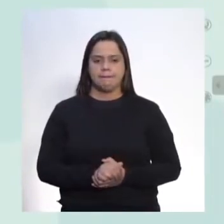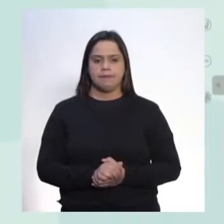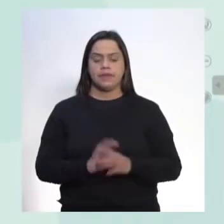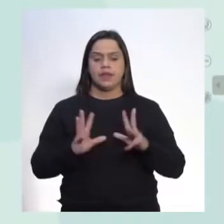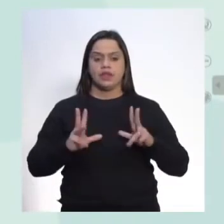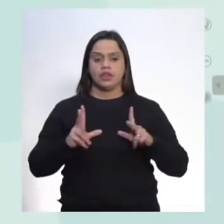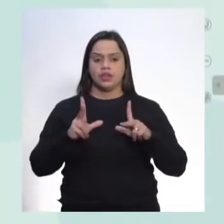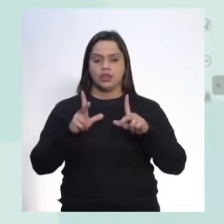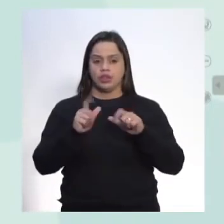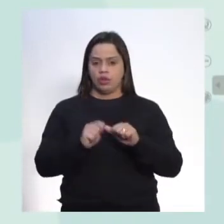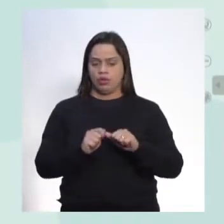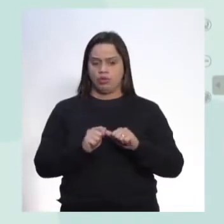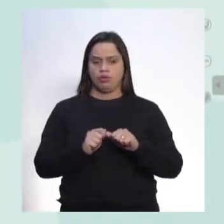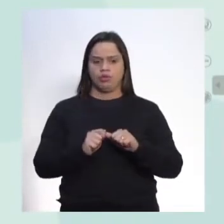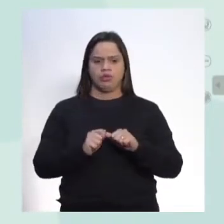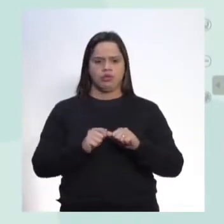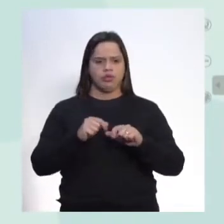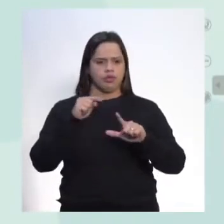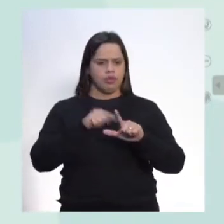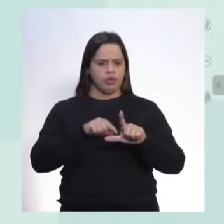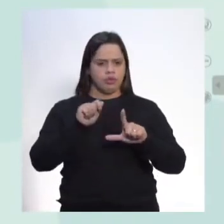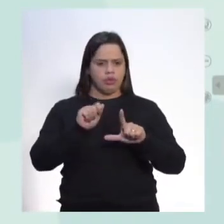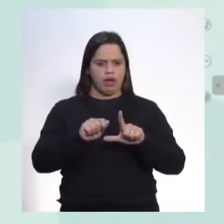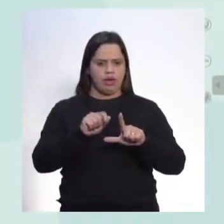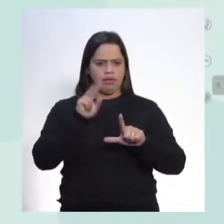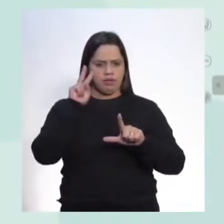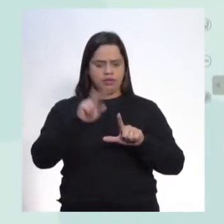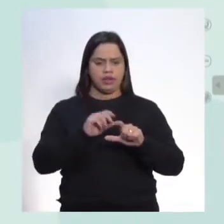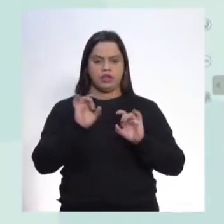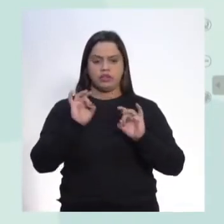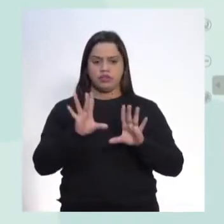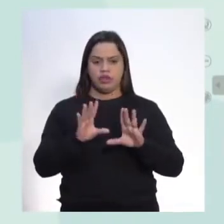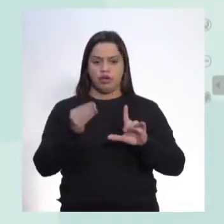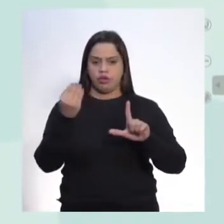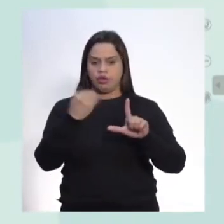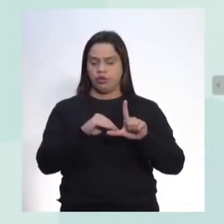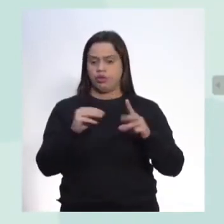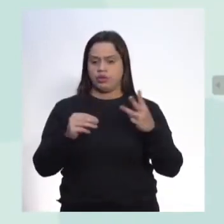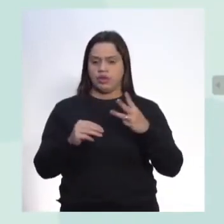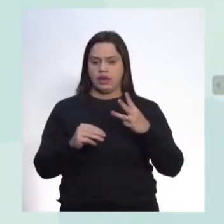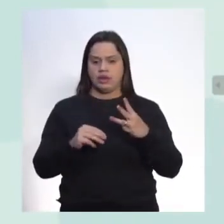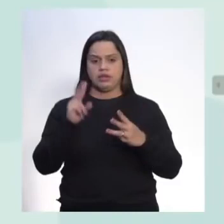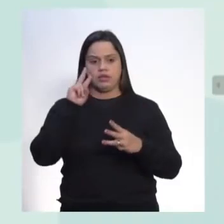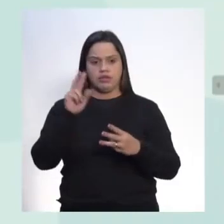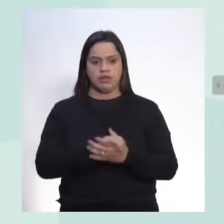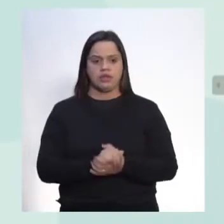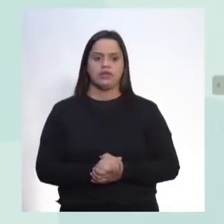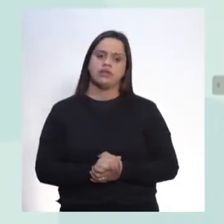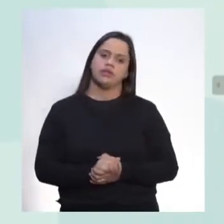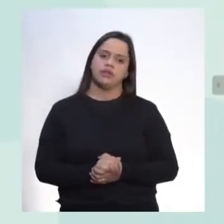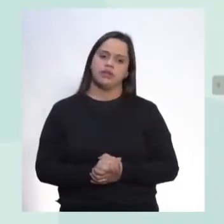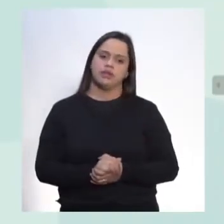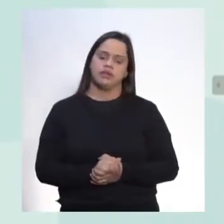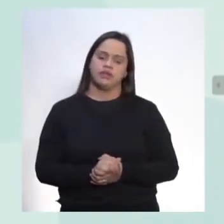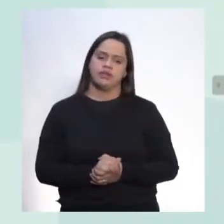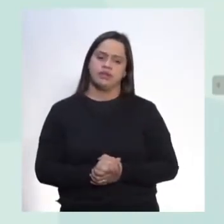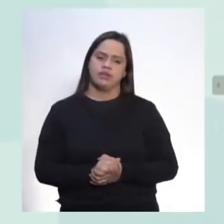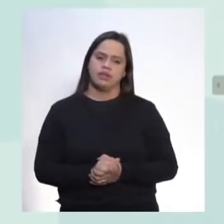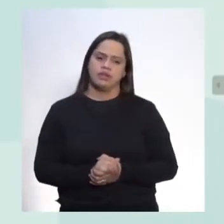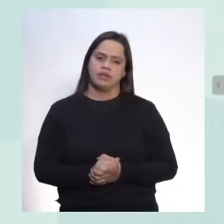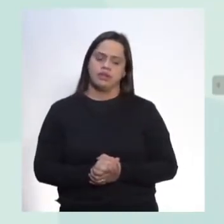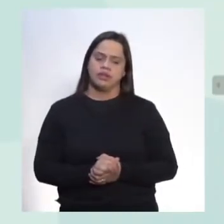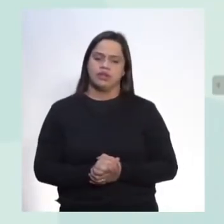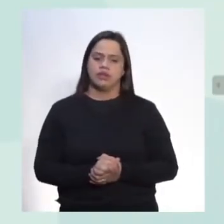do ponto A, é isso? Tá? A gente só atribuiu 3 valores, né, ó, menos 3, 0, tá ok?